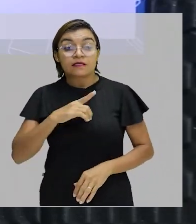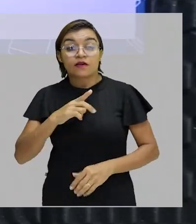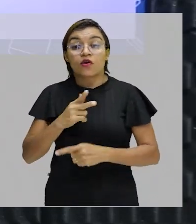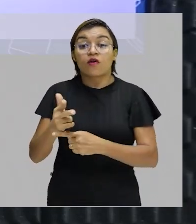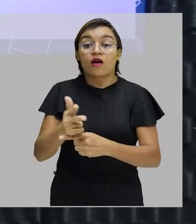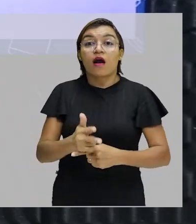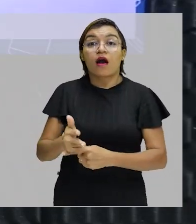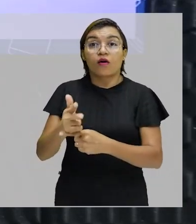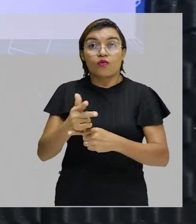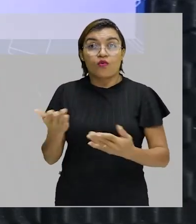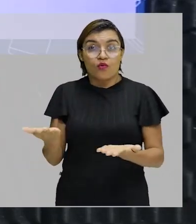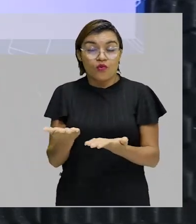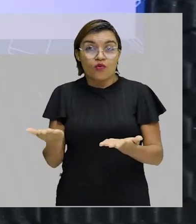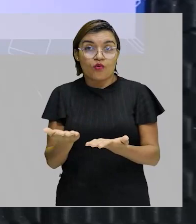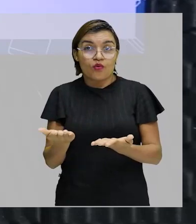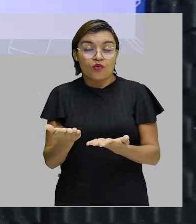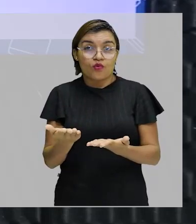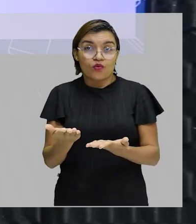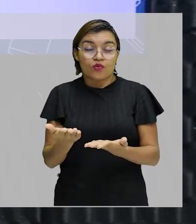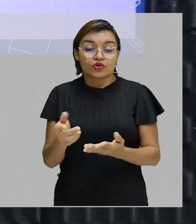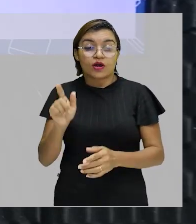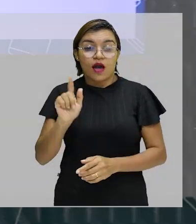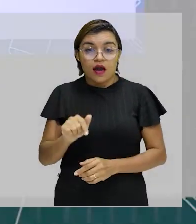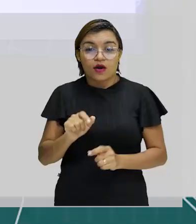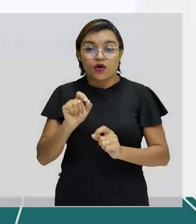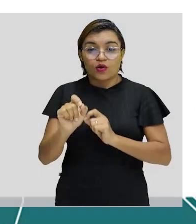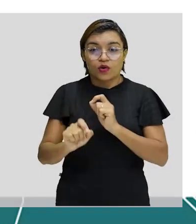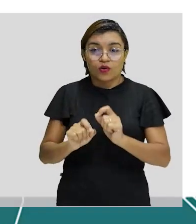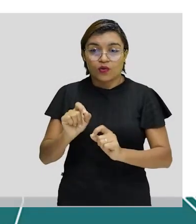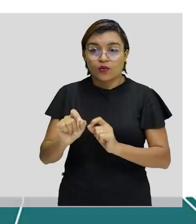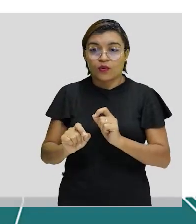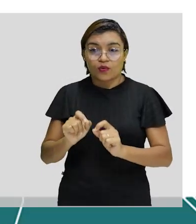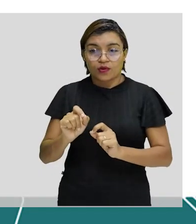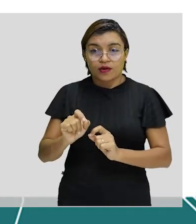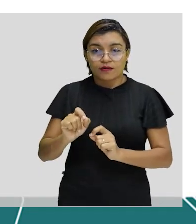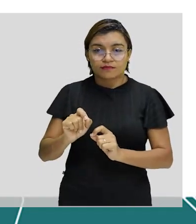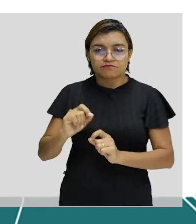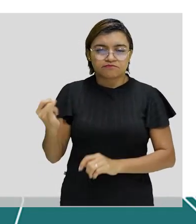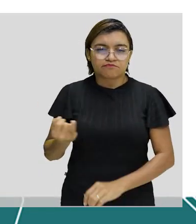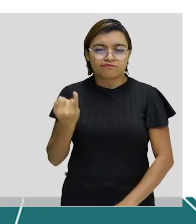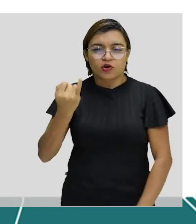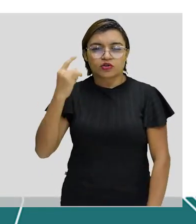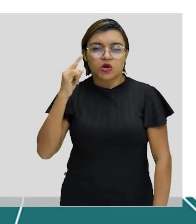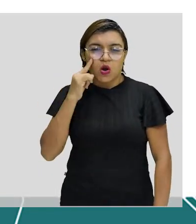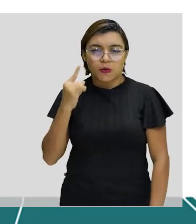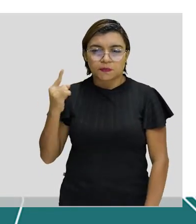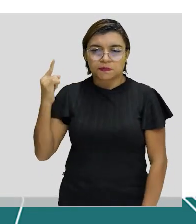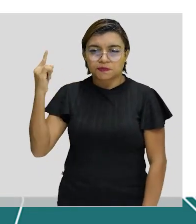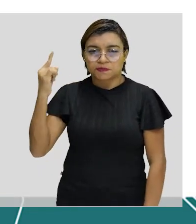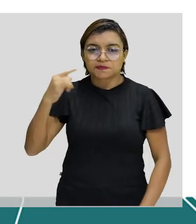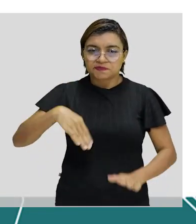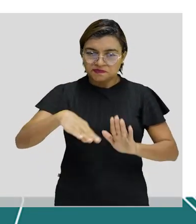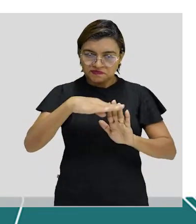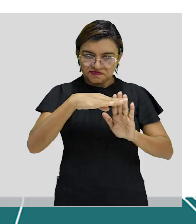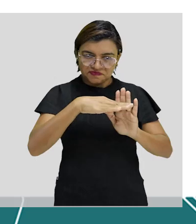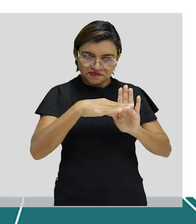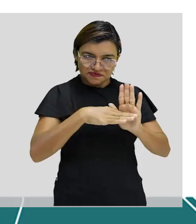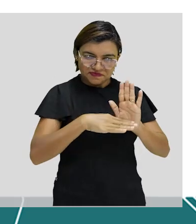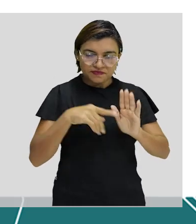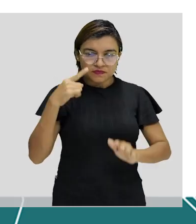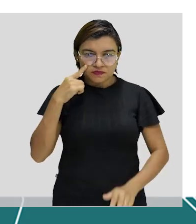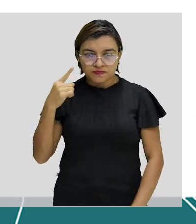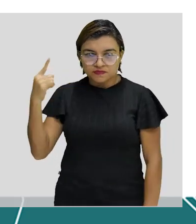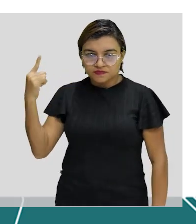trabalhar um caso particular do cálculo estequiométrico, certo? Quando na